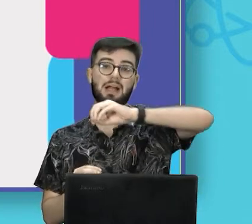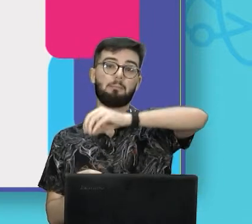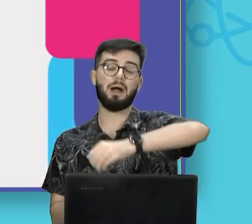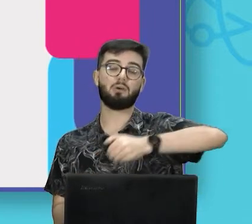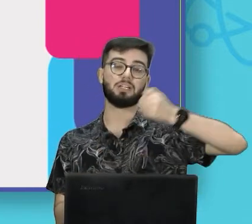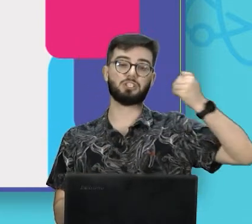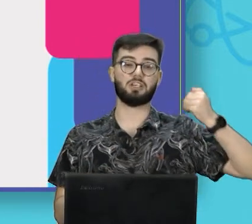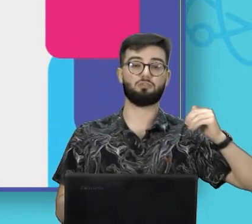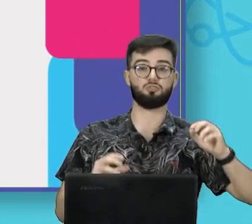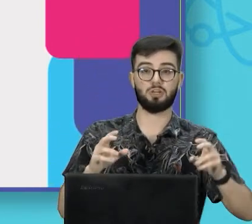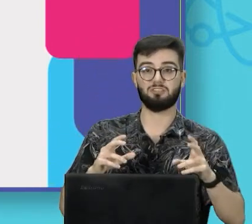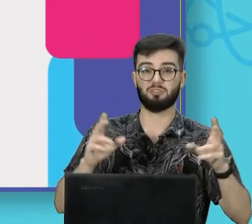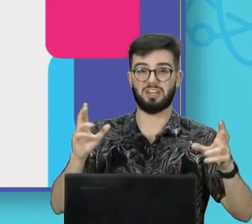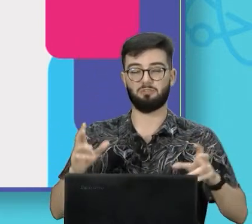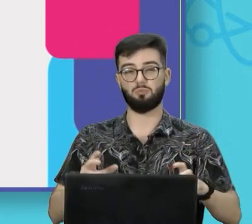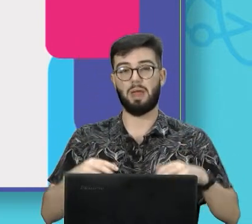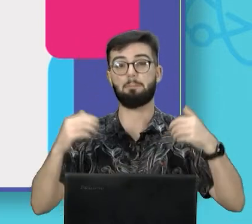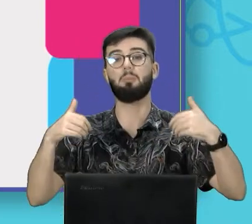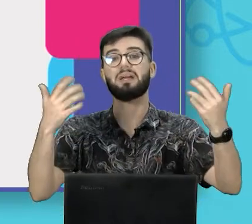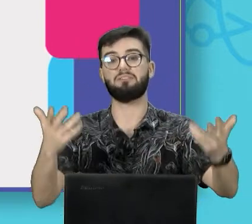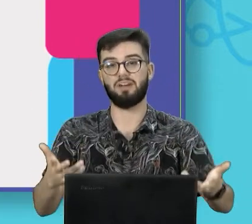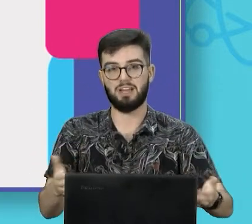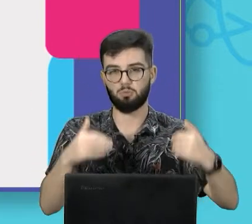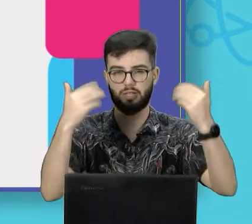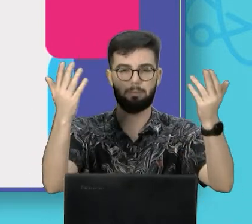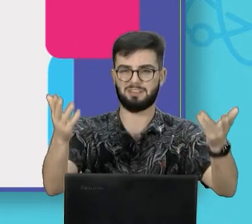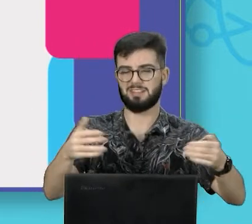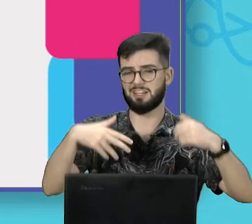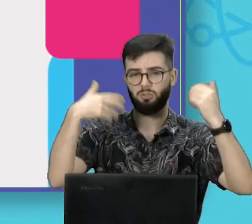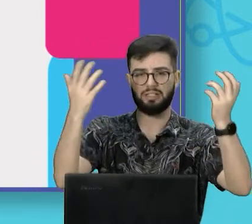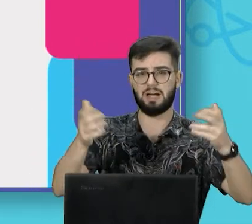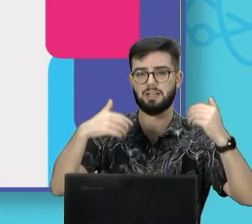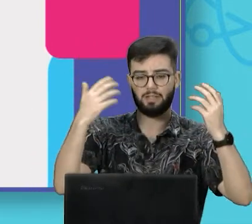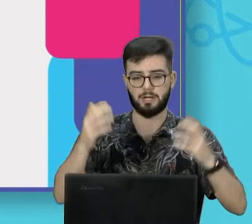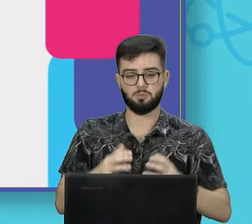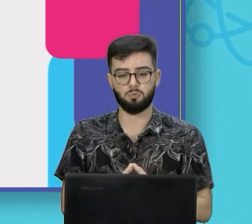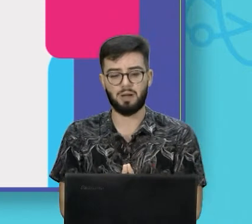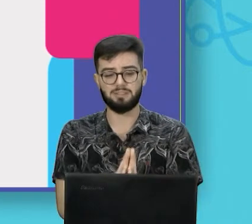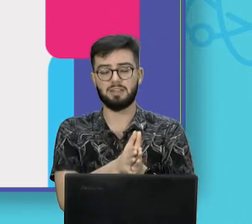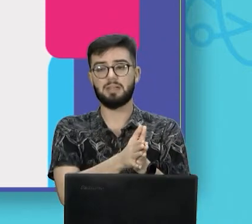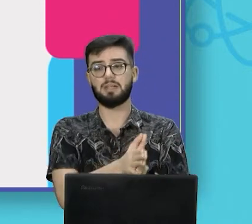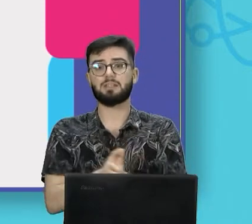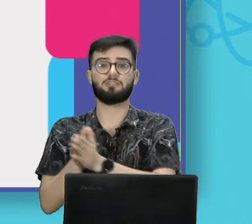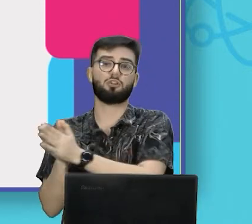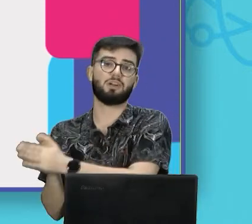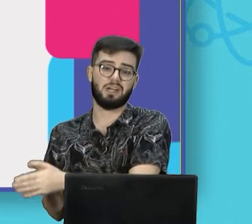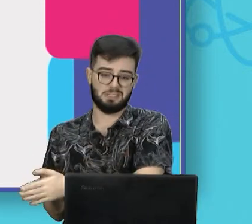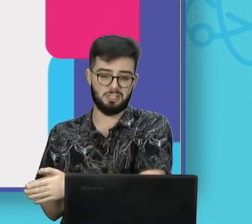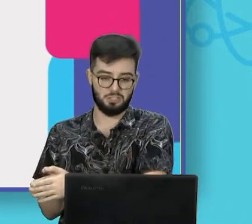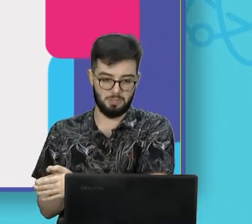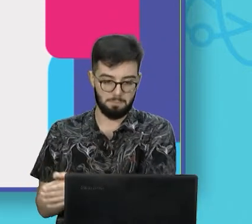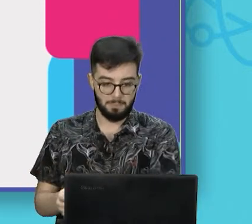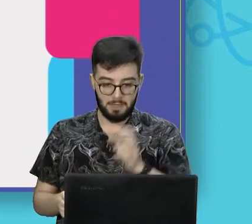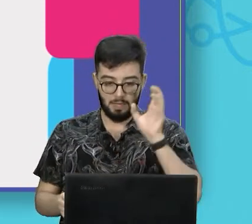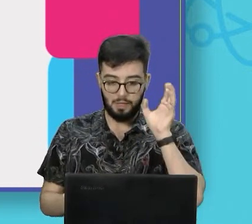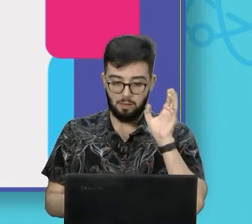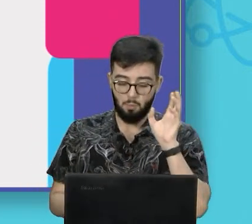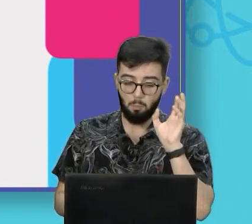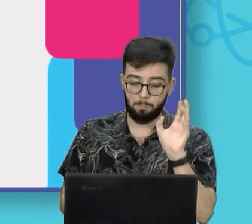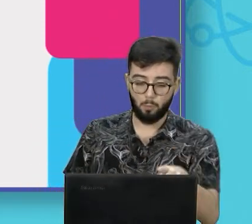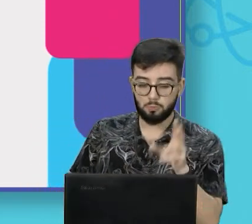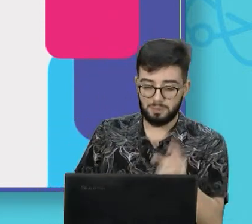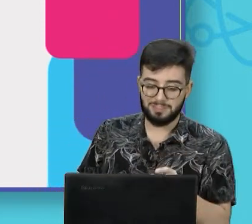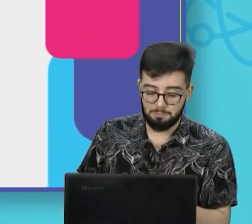buscar justamente acabar com aquelas tradições que eles consideram República Velha ultrapassada ligar que agrada e tudo mais e trazer uma nova característica